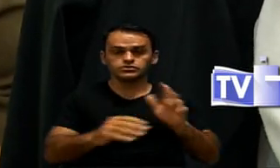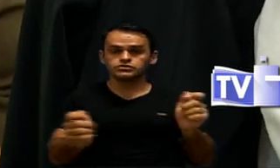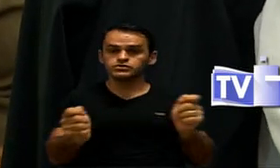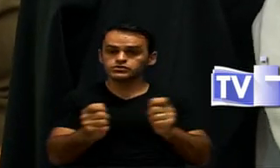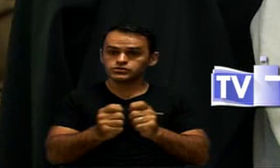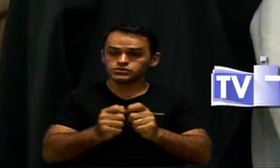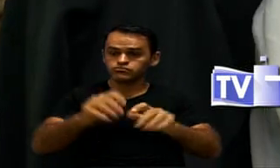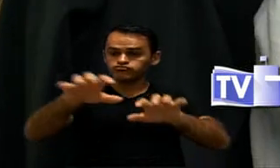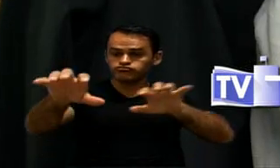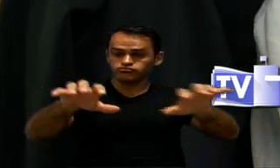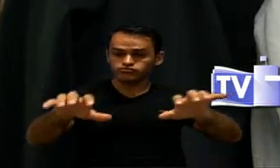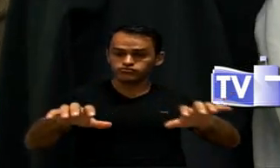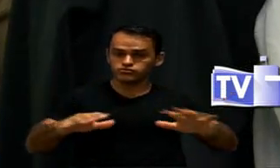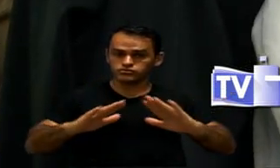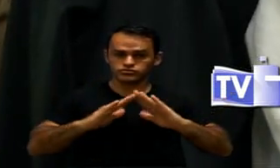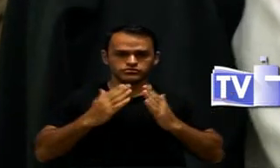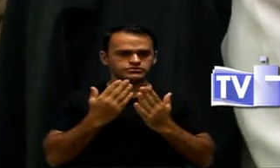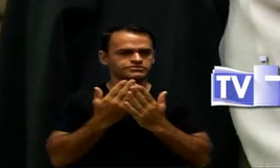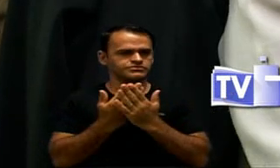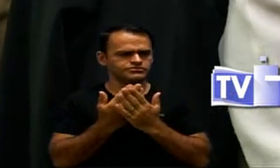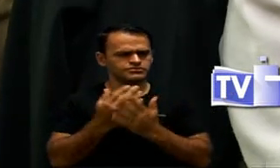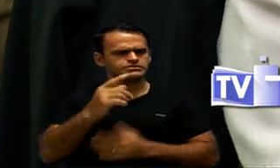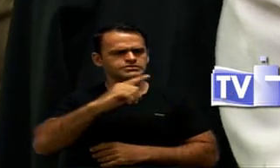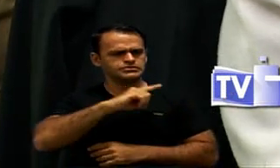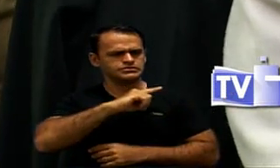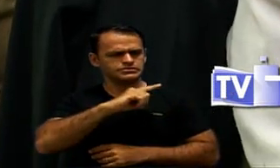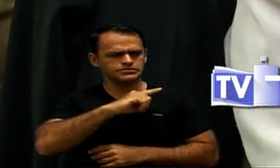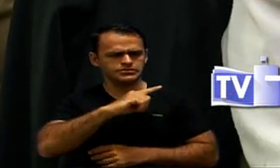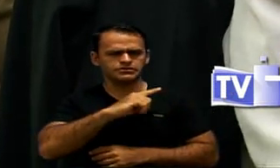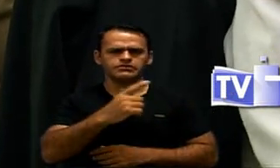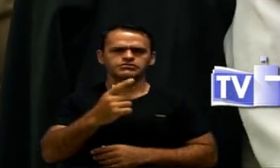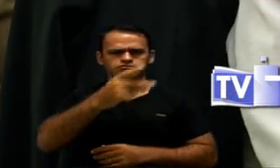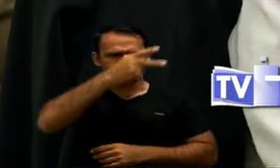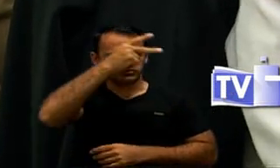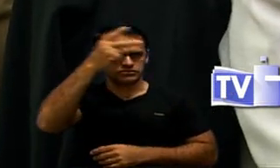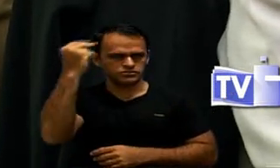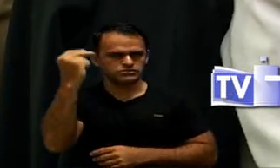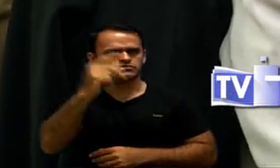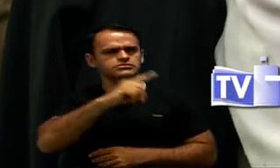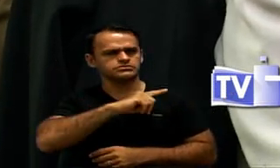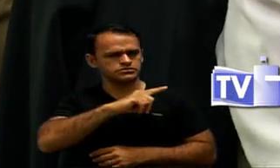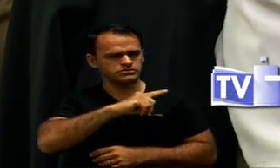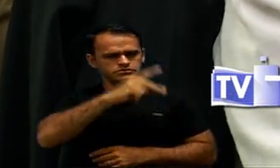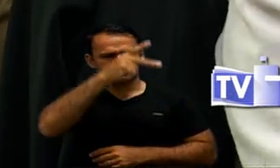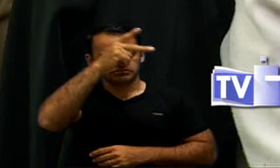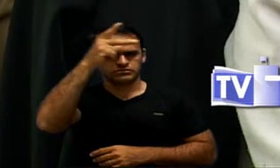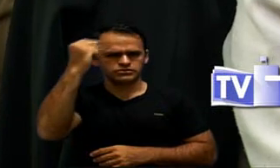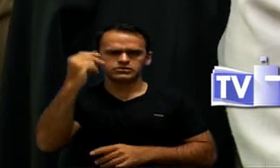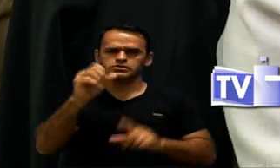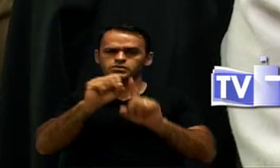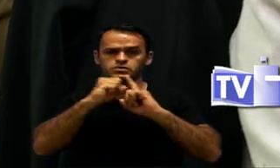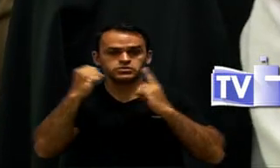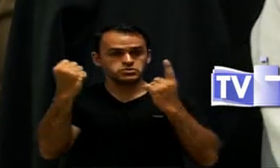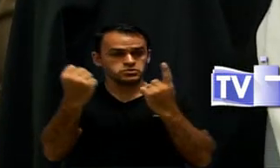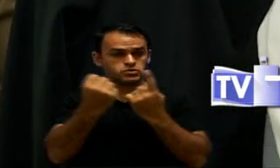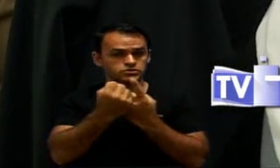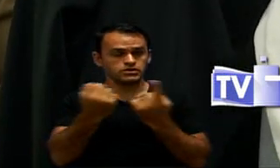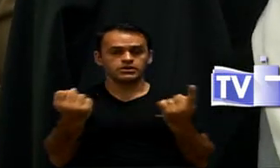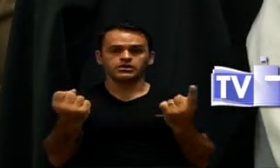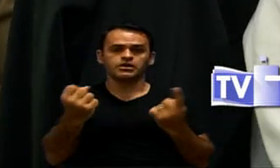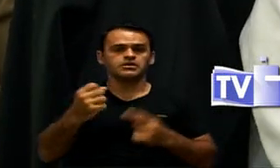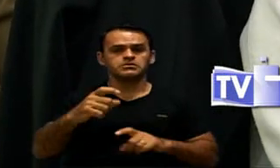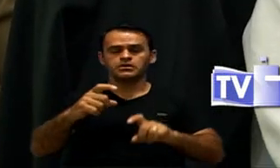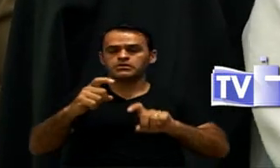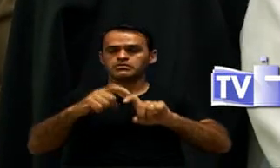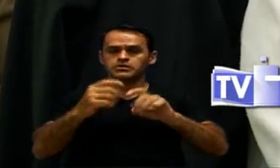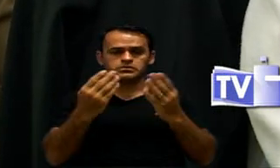rede. Não teve, teve sim, o pessoal do poder público teve as assistentes sociais,